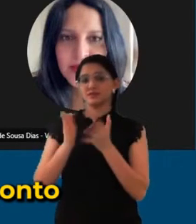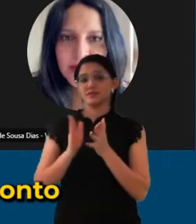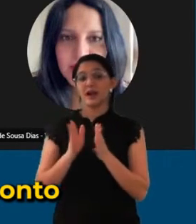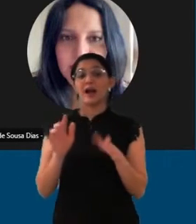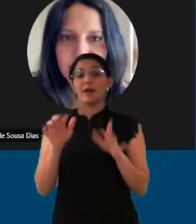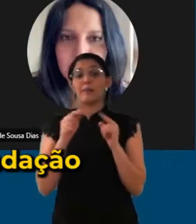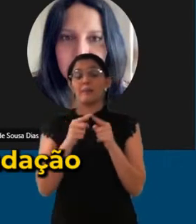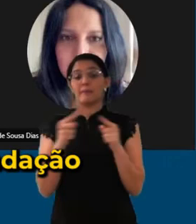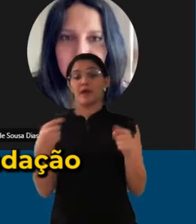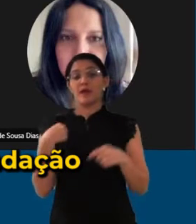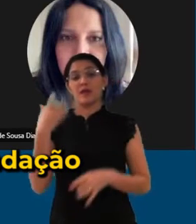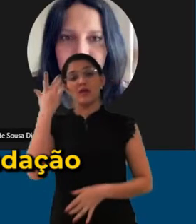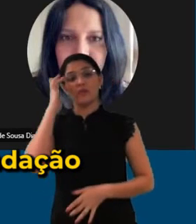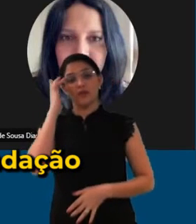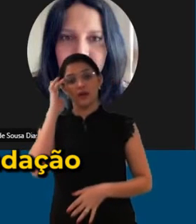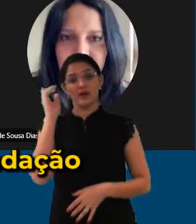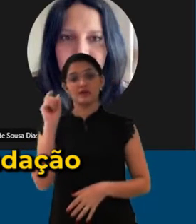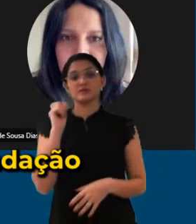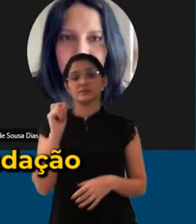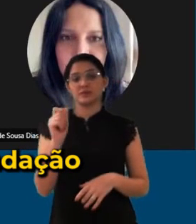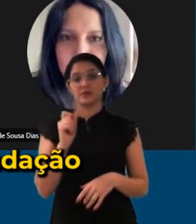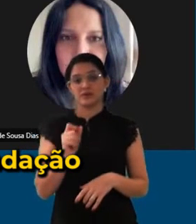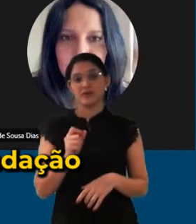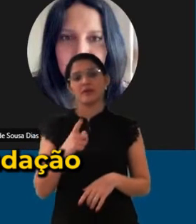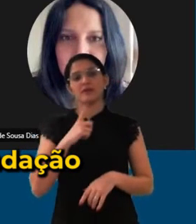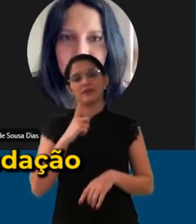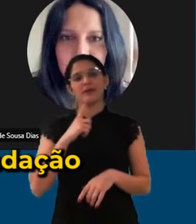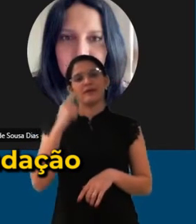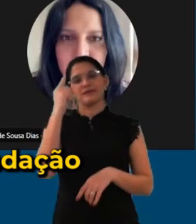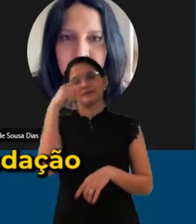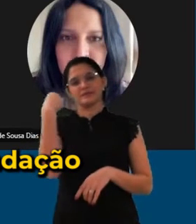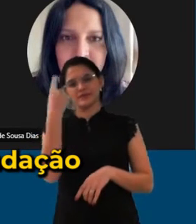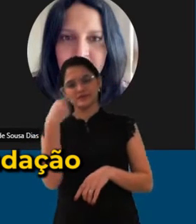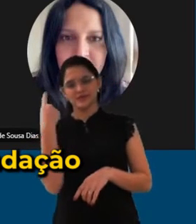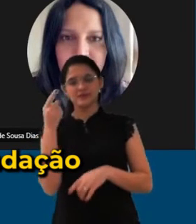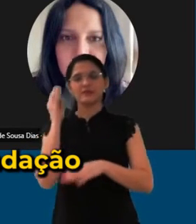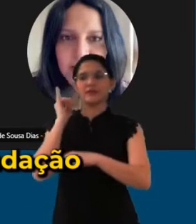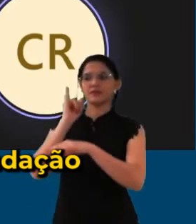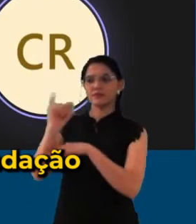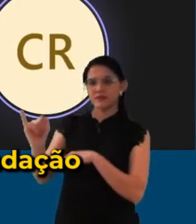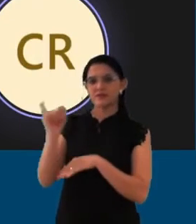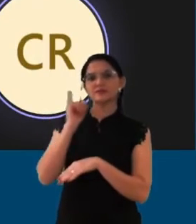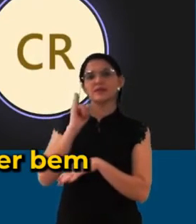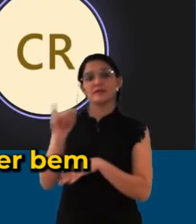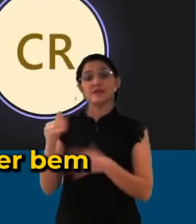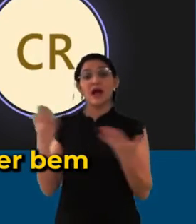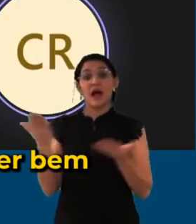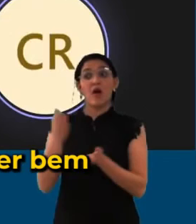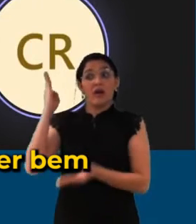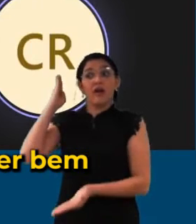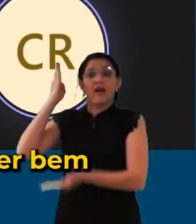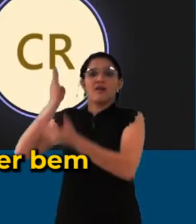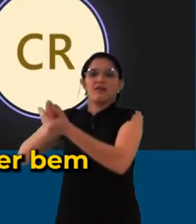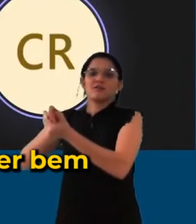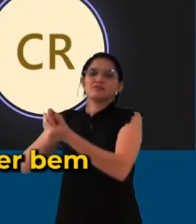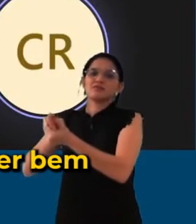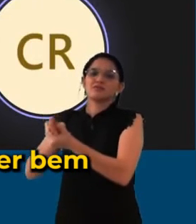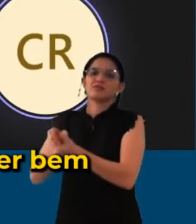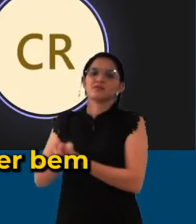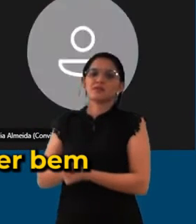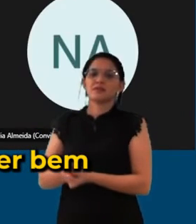num ponto, com infrações administrativas, com recomendação, agora com ação, que realmente a